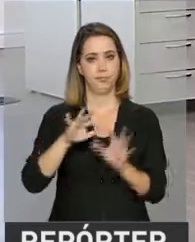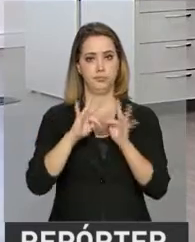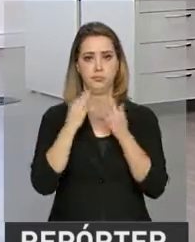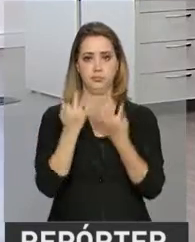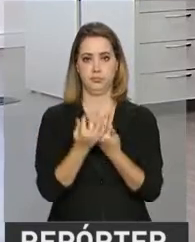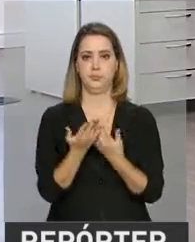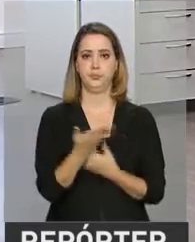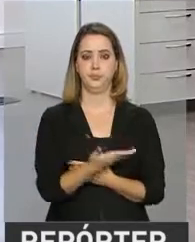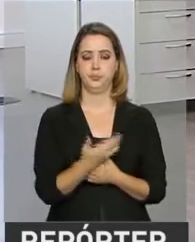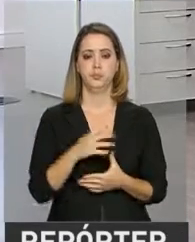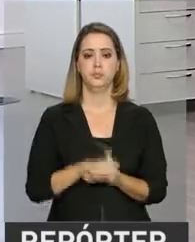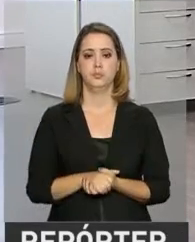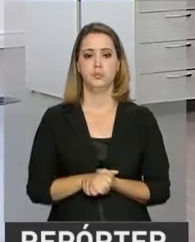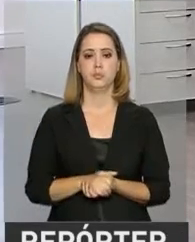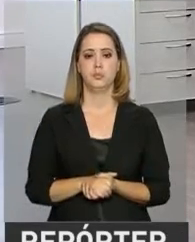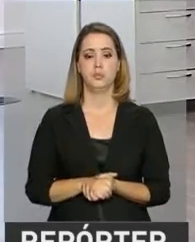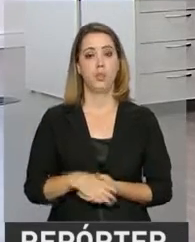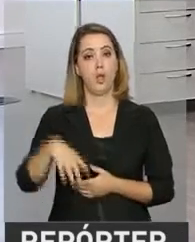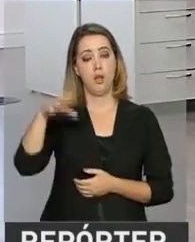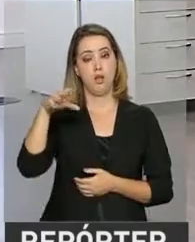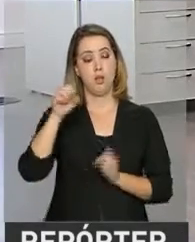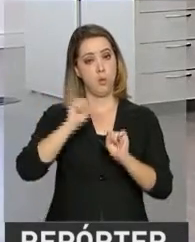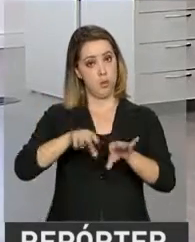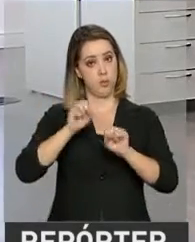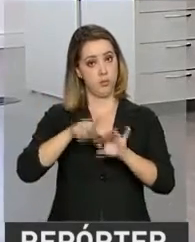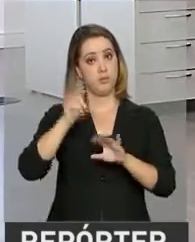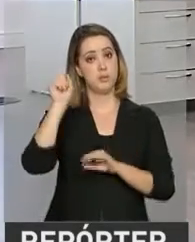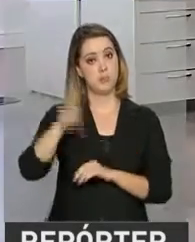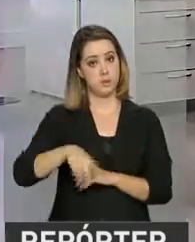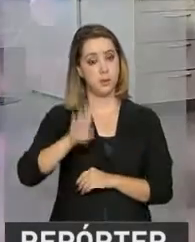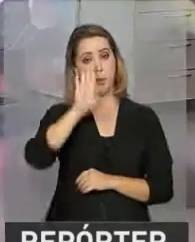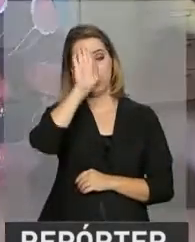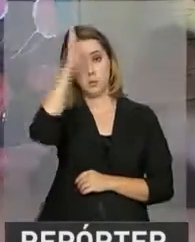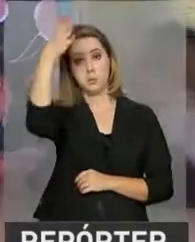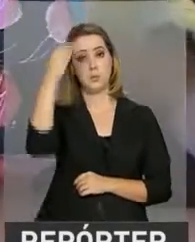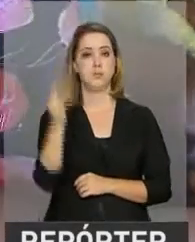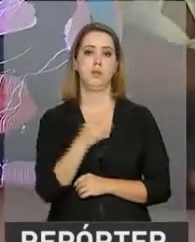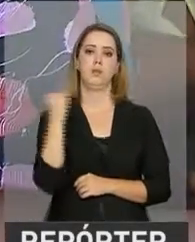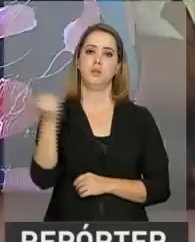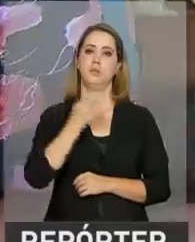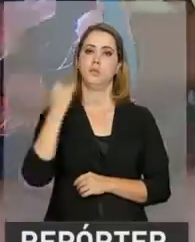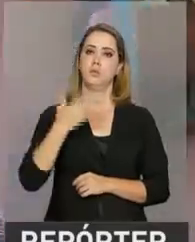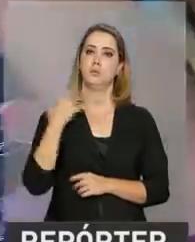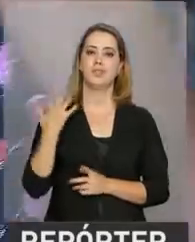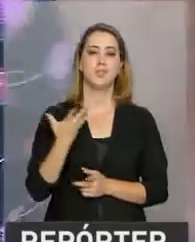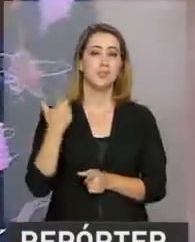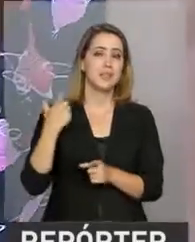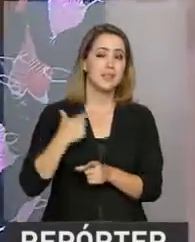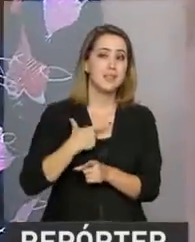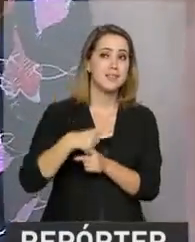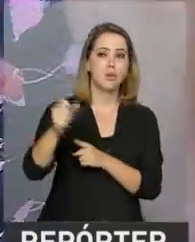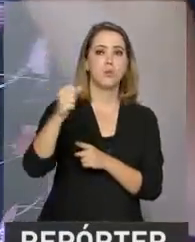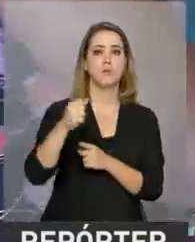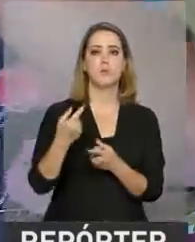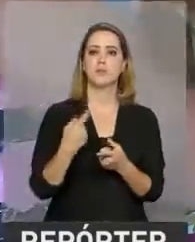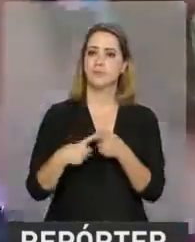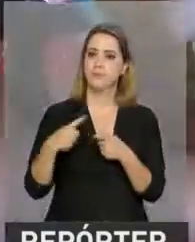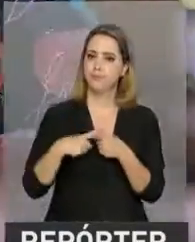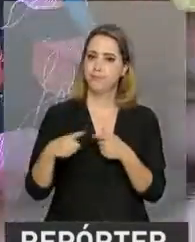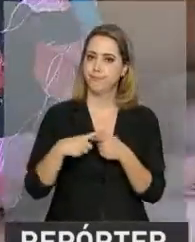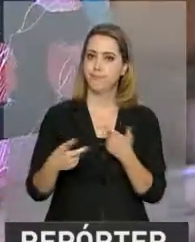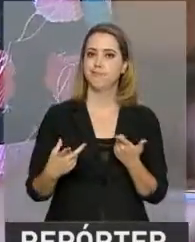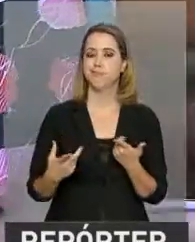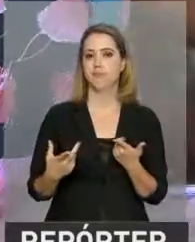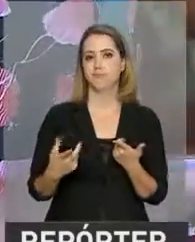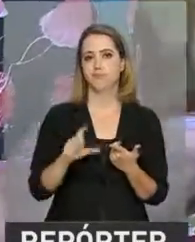ela é tida como um dos principais fatores para que essa família supere uma situação de vulnerabilidade social.